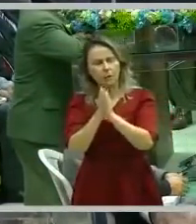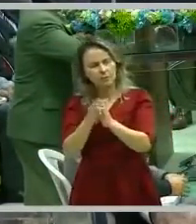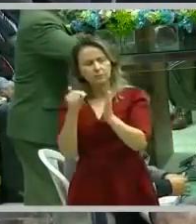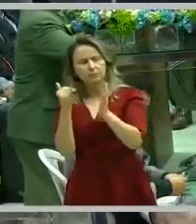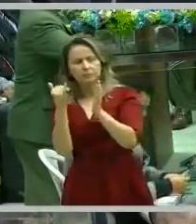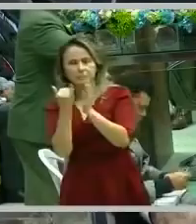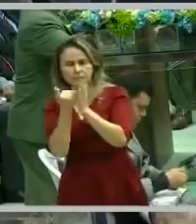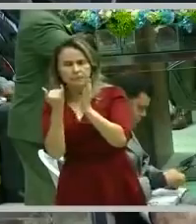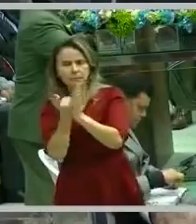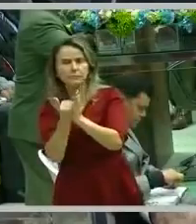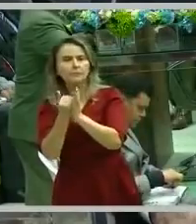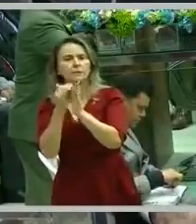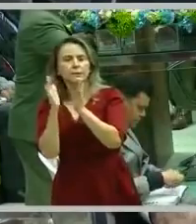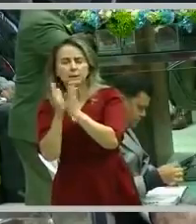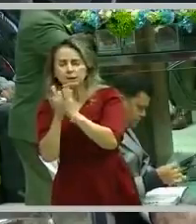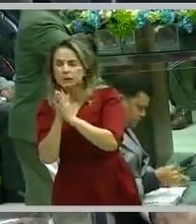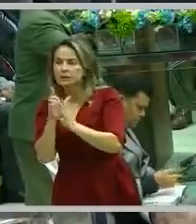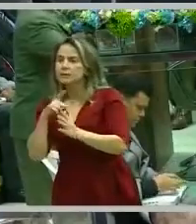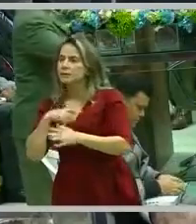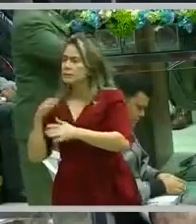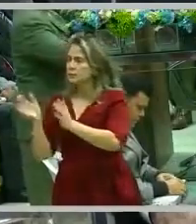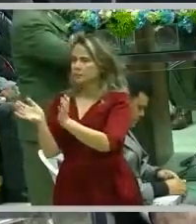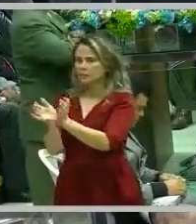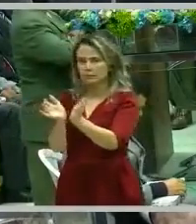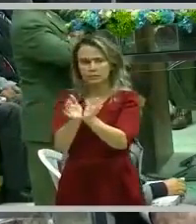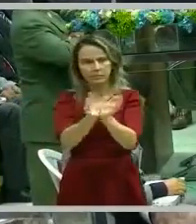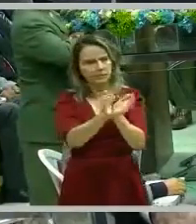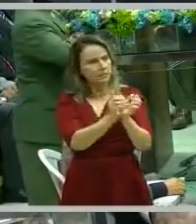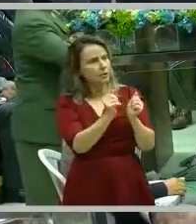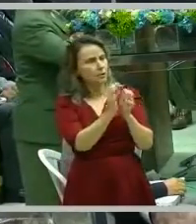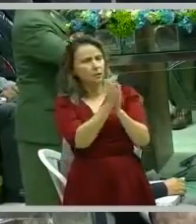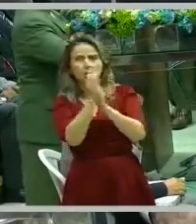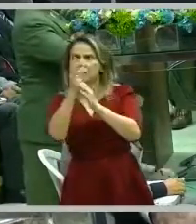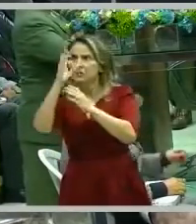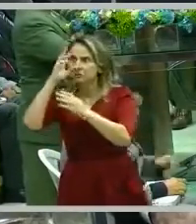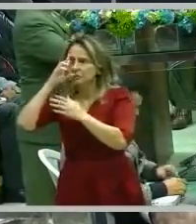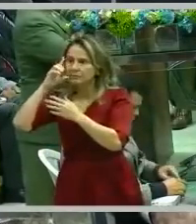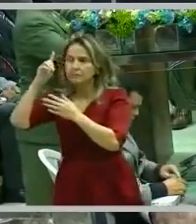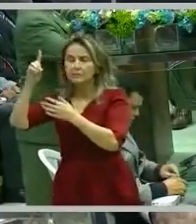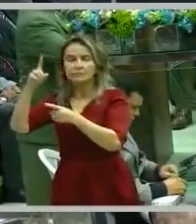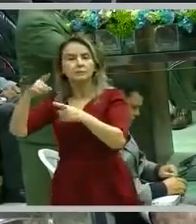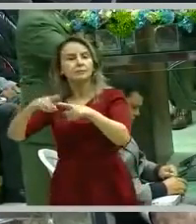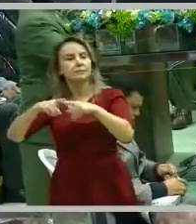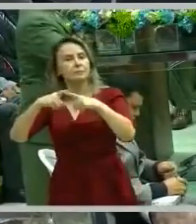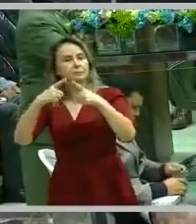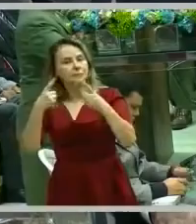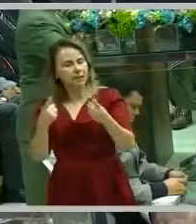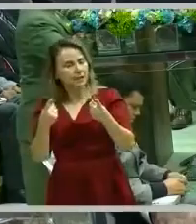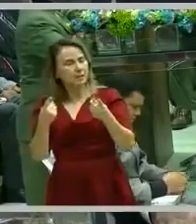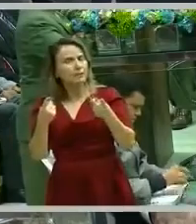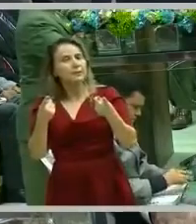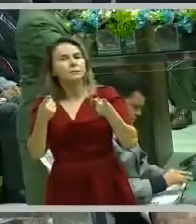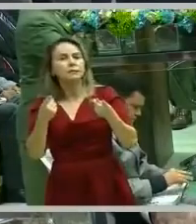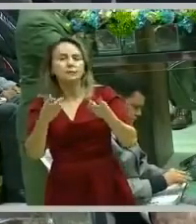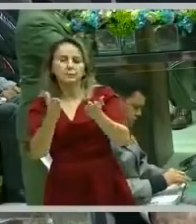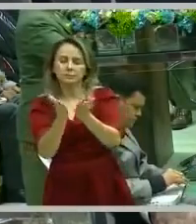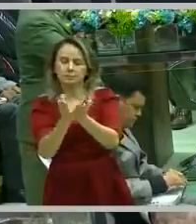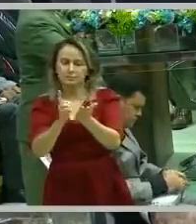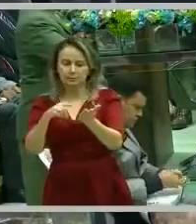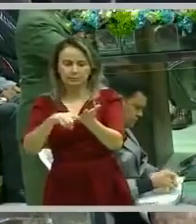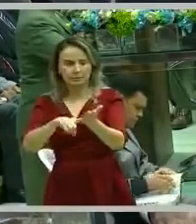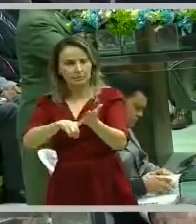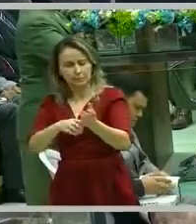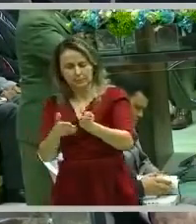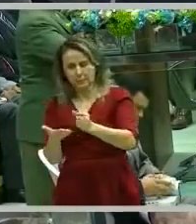adoramos, temos órgãos, temos conjuntos, louvado seja Deus por isso, mas o que sustenta a igreja é a palavra